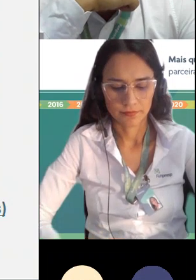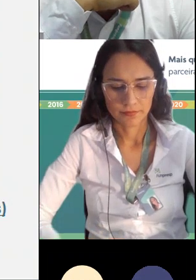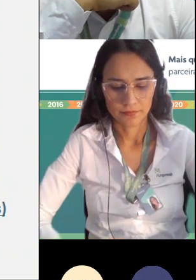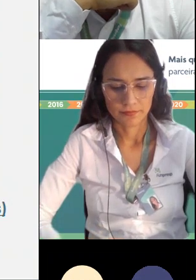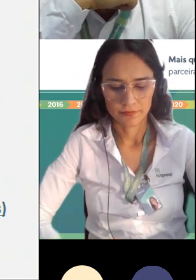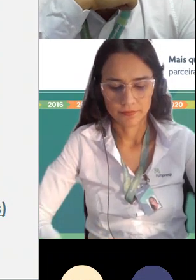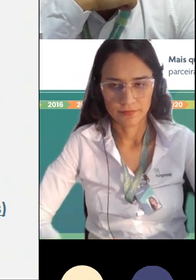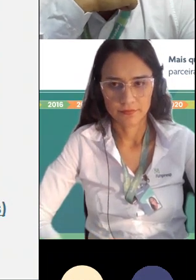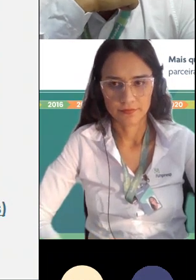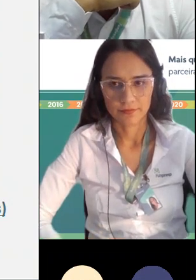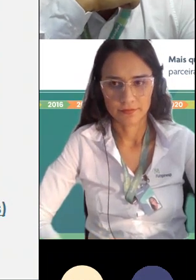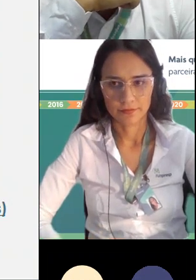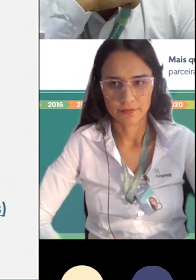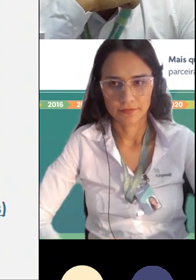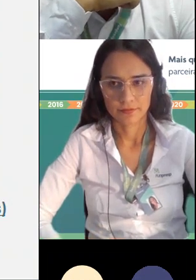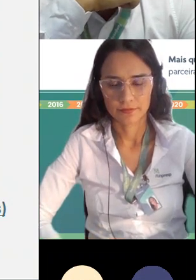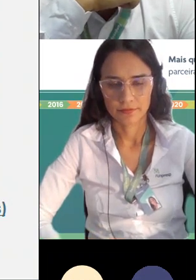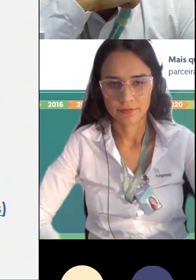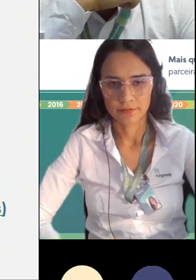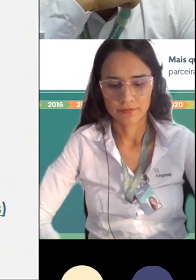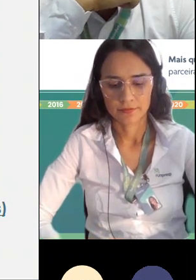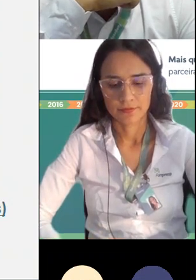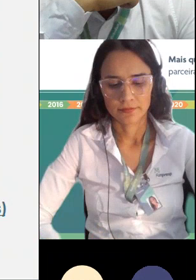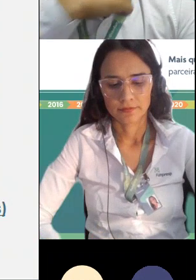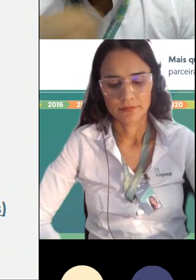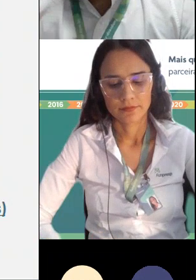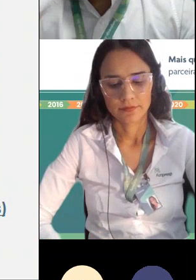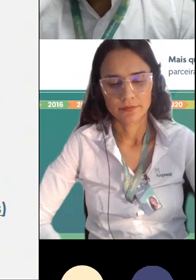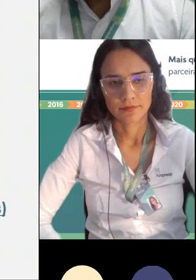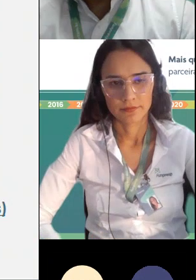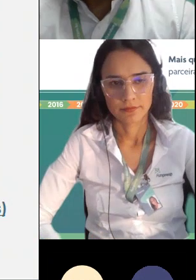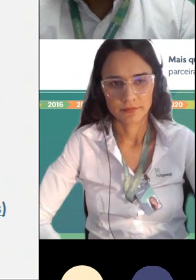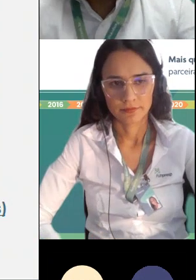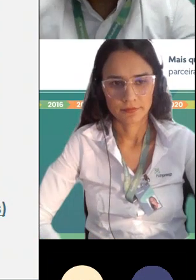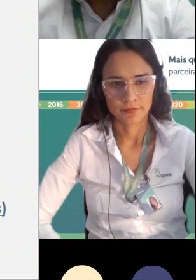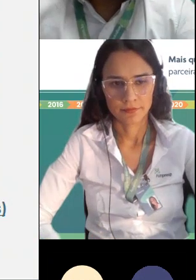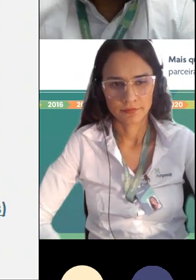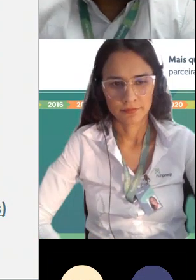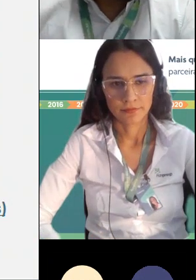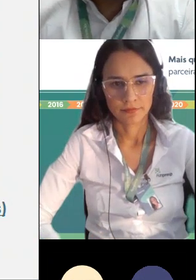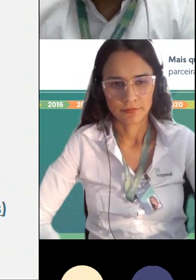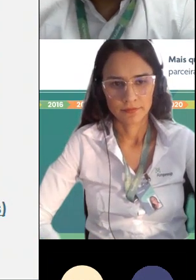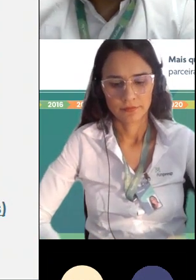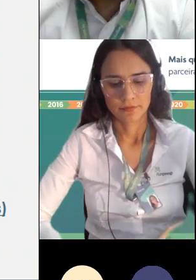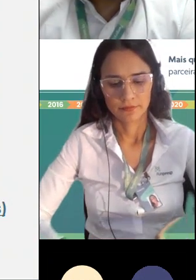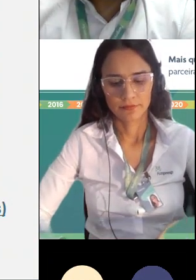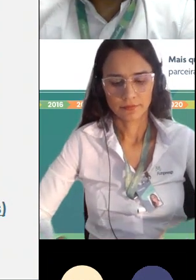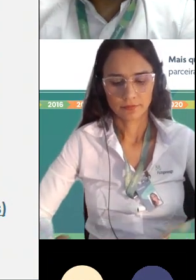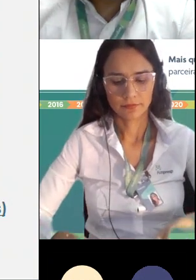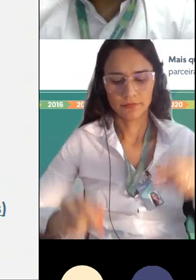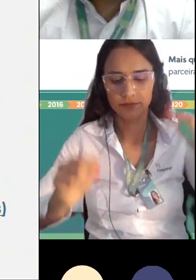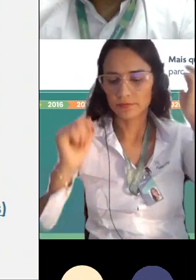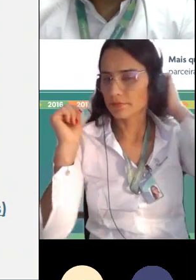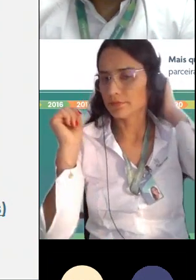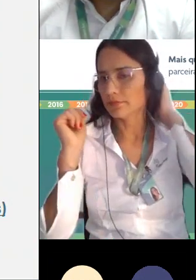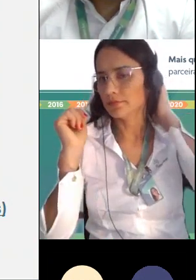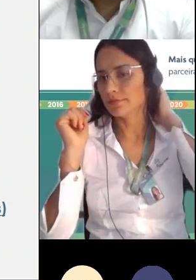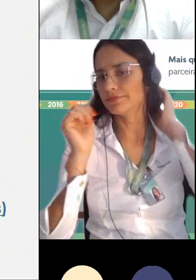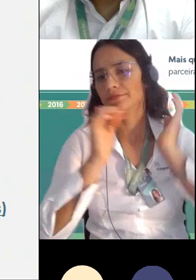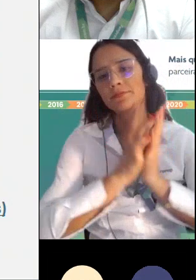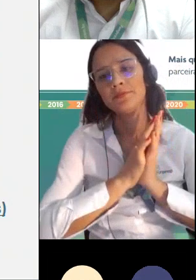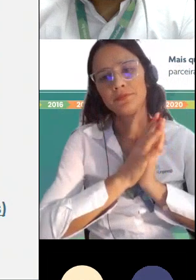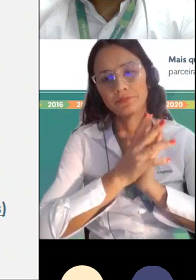no exemplo e vai facilitar. Então, regra da pensão para quem está na integralidade na média. Vejam, primeiro a gente vai calcular